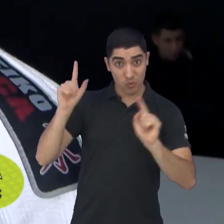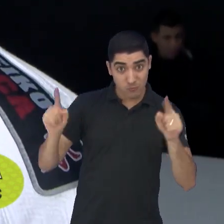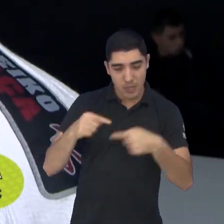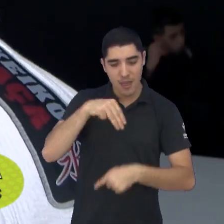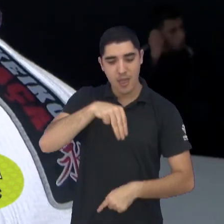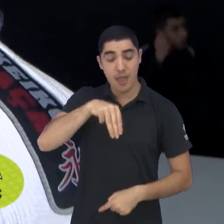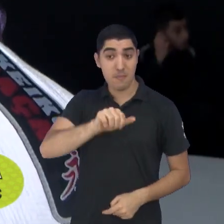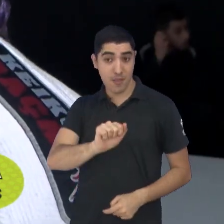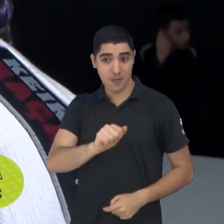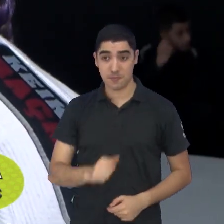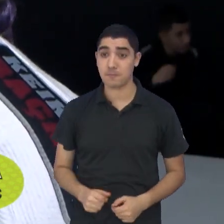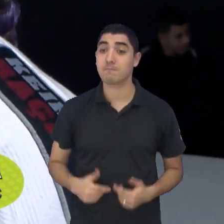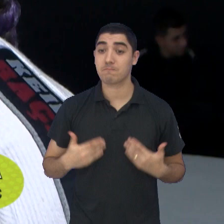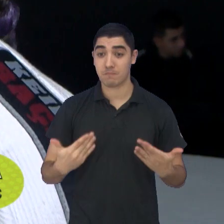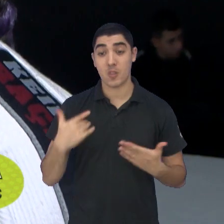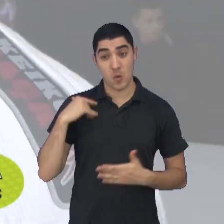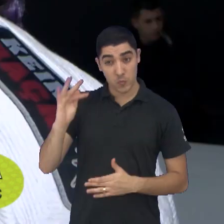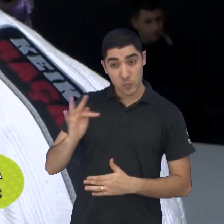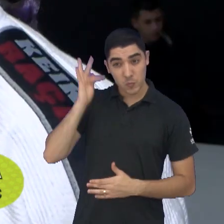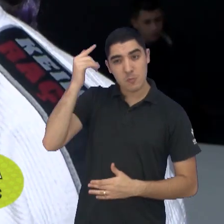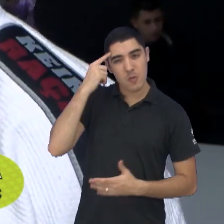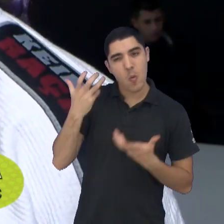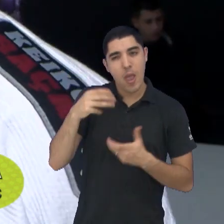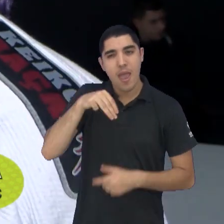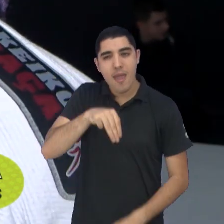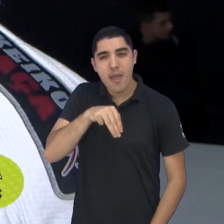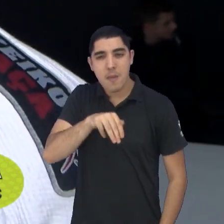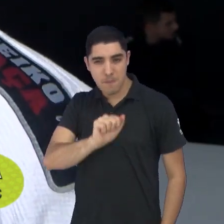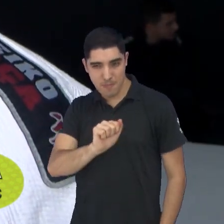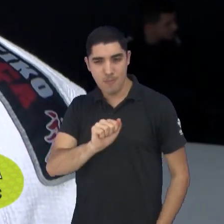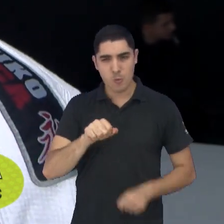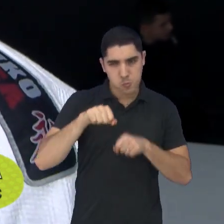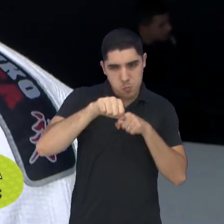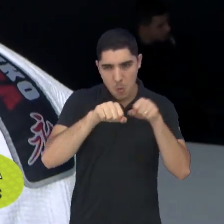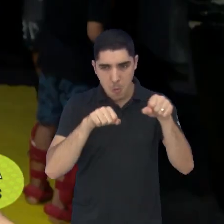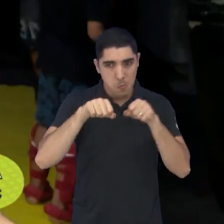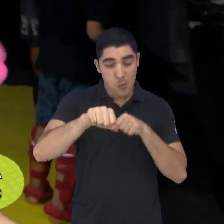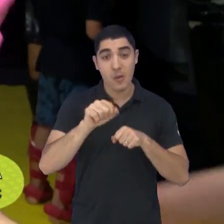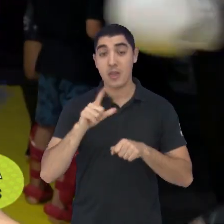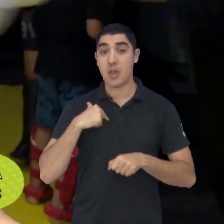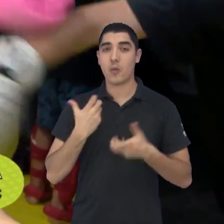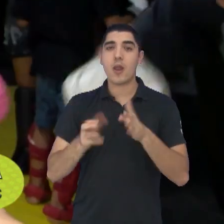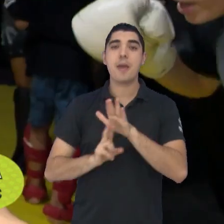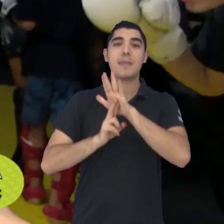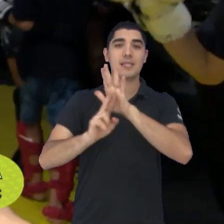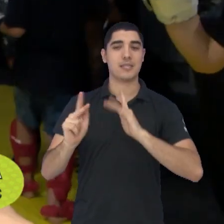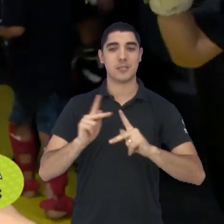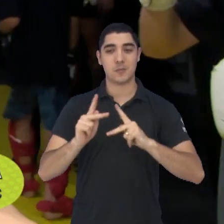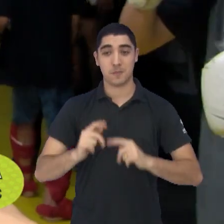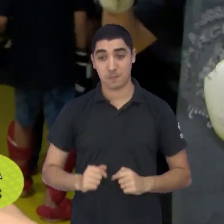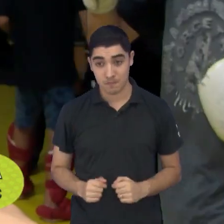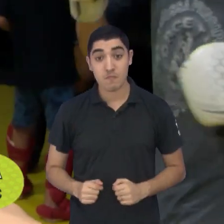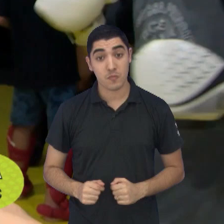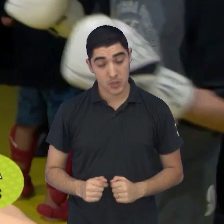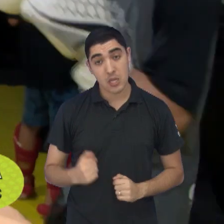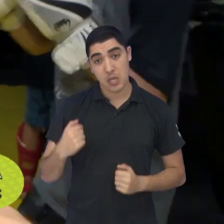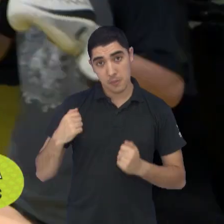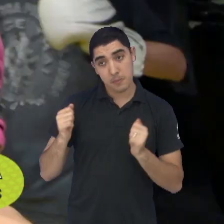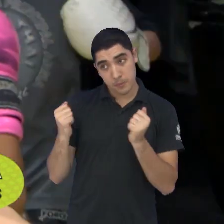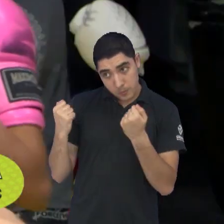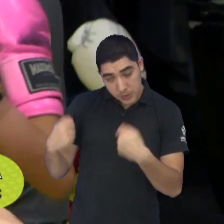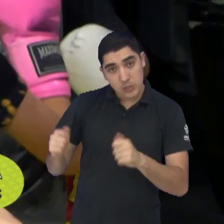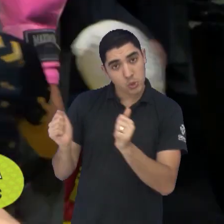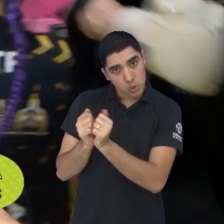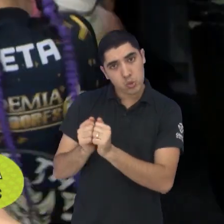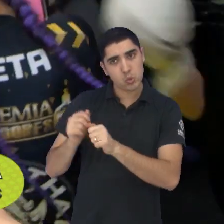de, lá mais pra frente, fazer o MMA. Saindo daqui, eu sempre vou representar São José dos Campos. Quando a gente treina duro, né, se preparando aí pra, né,